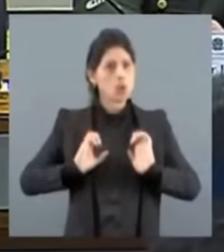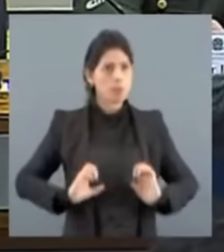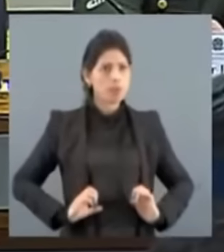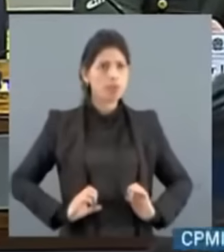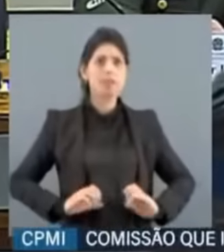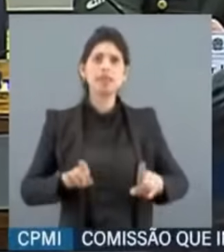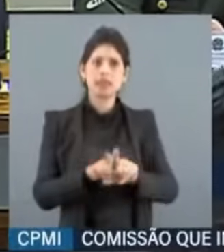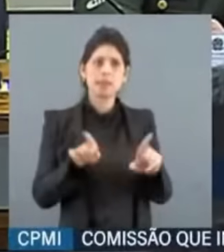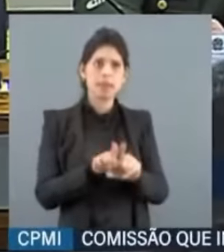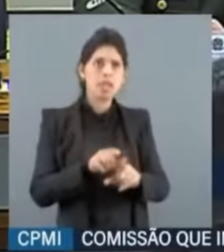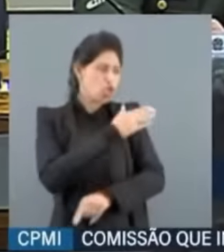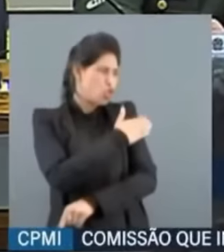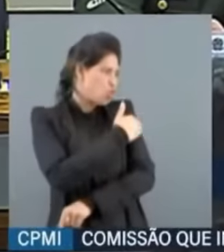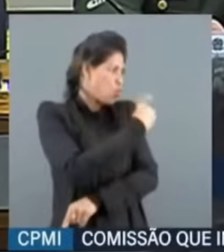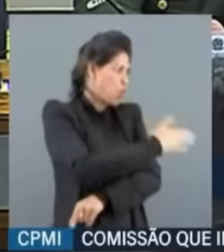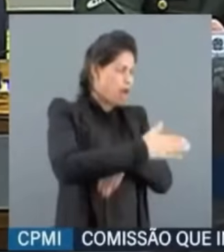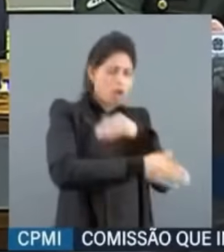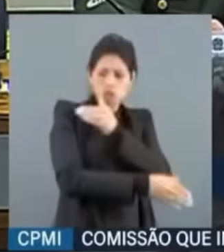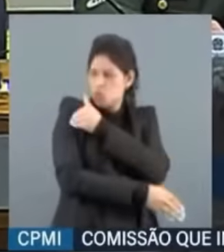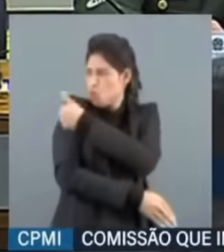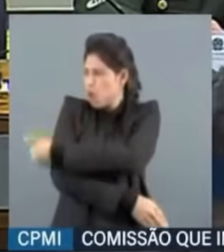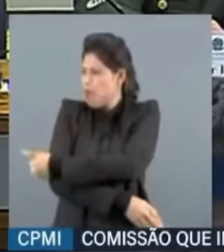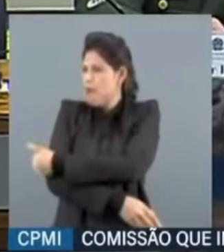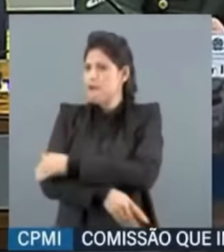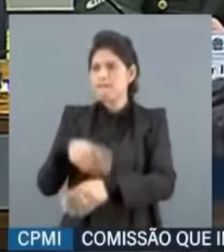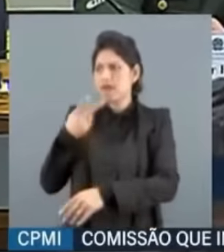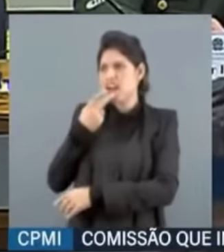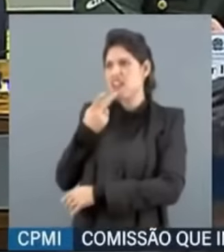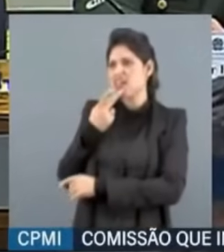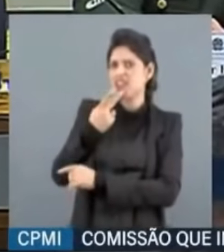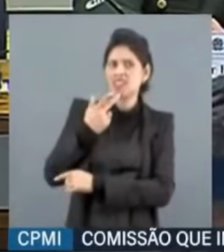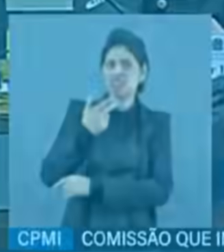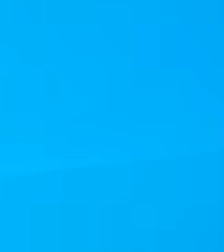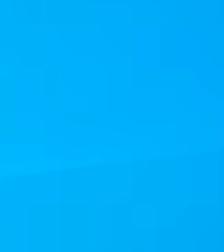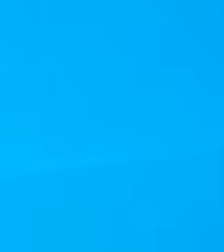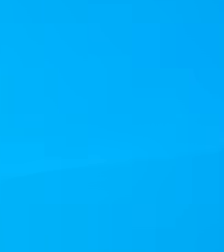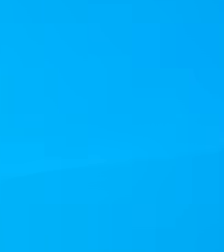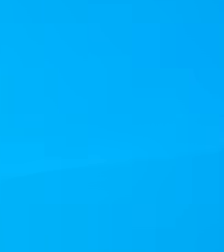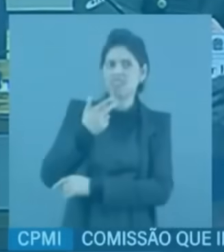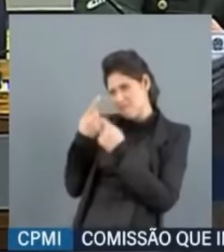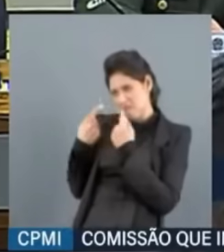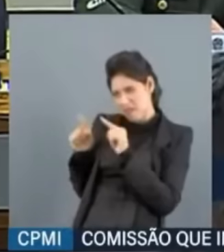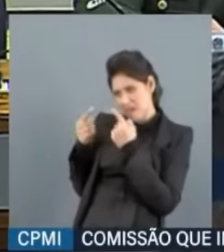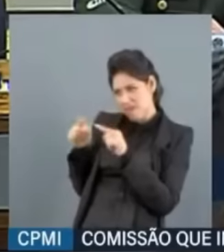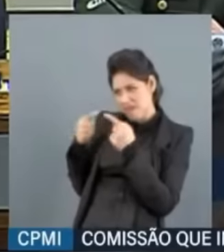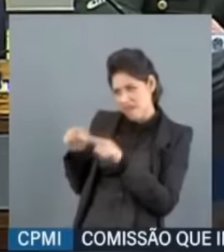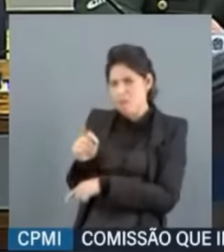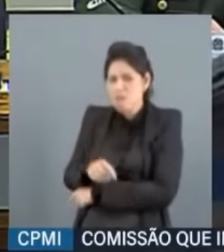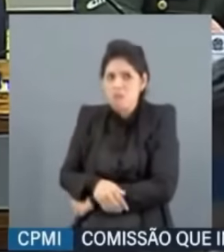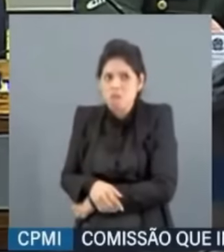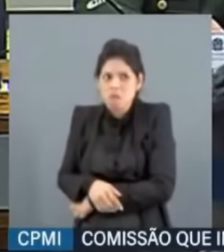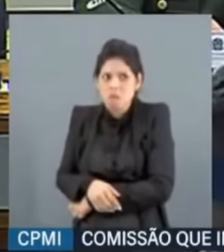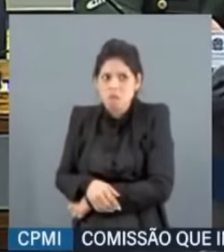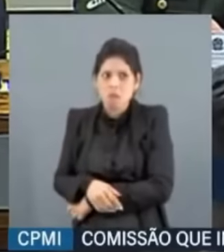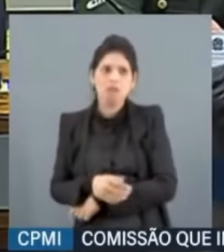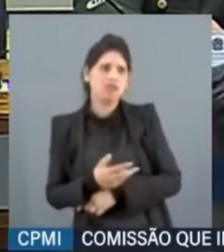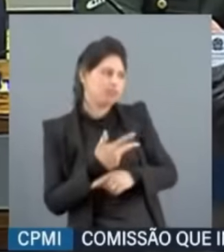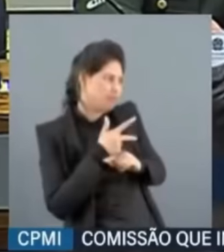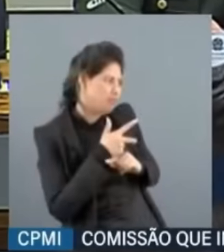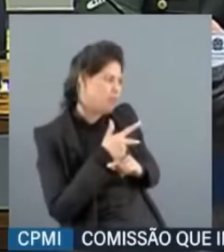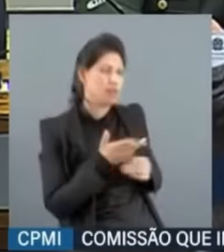parlamentar, mesmo que não seja falando nada, gesticulando, dando risada, fazendo ali uma forma